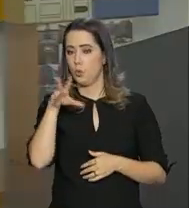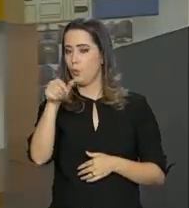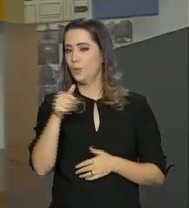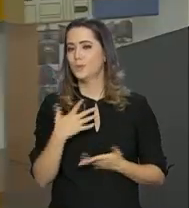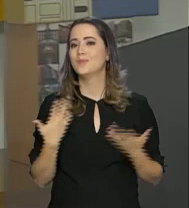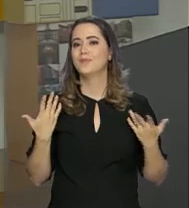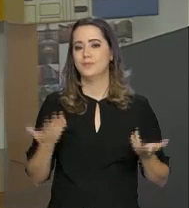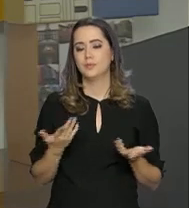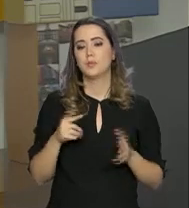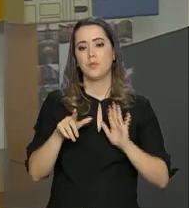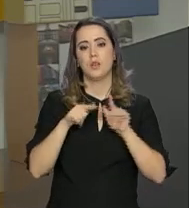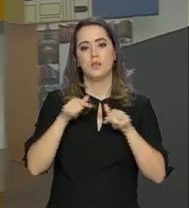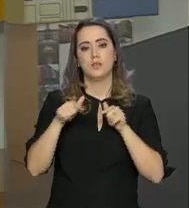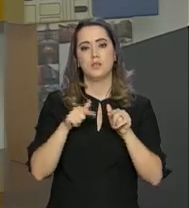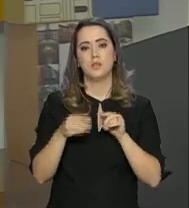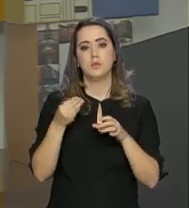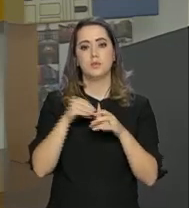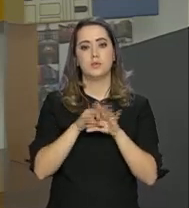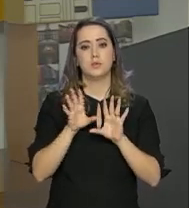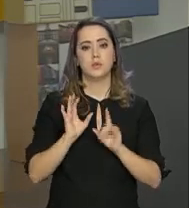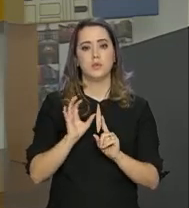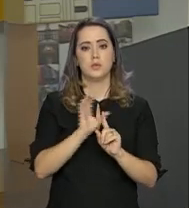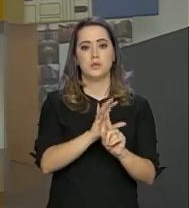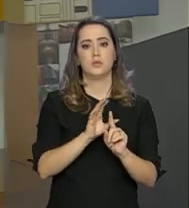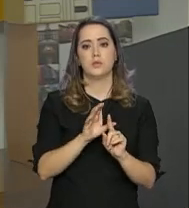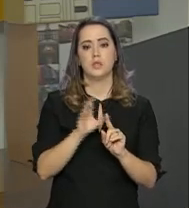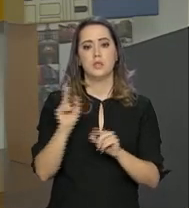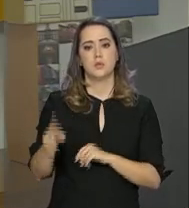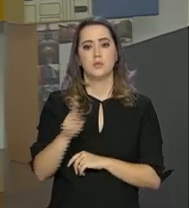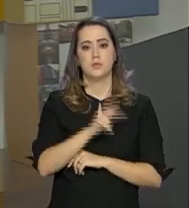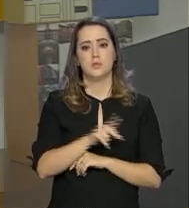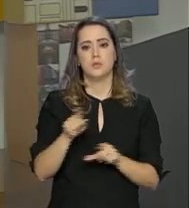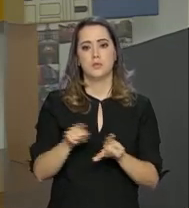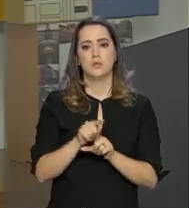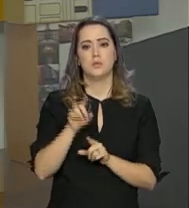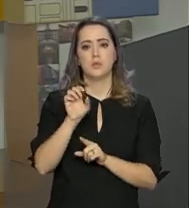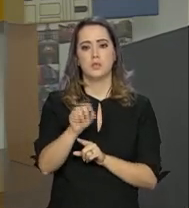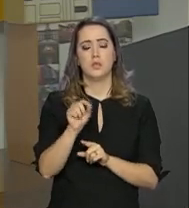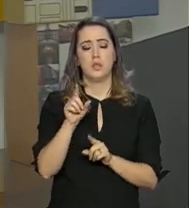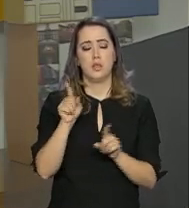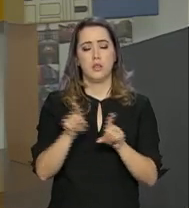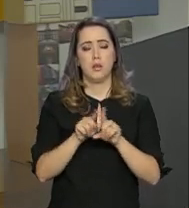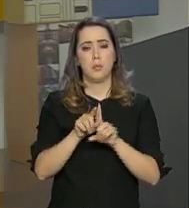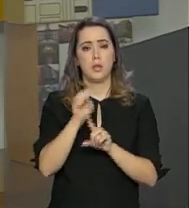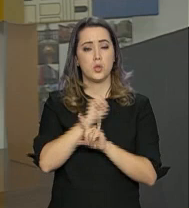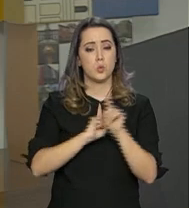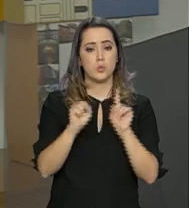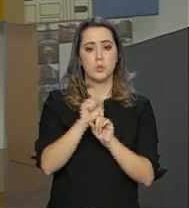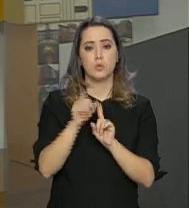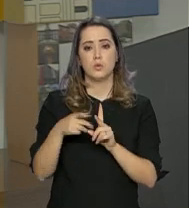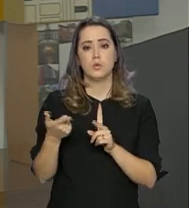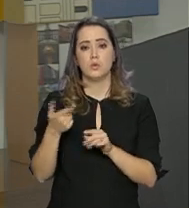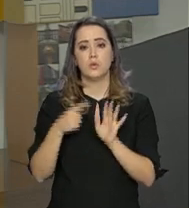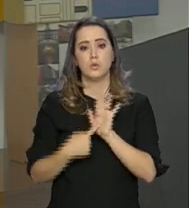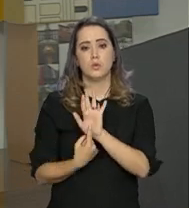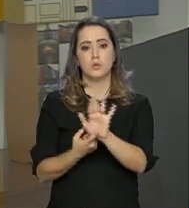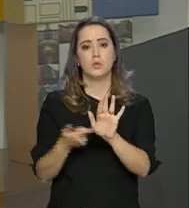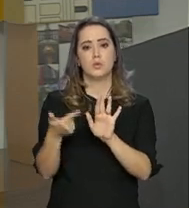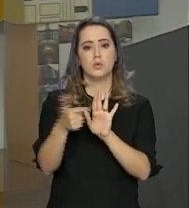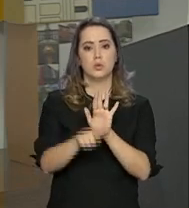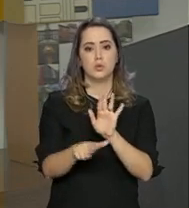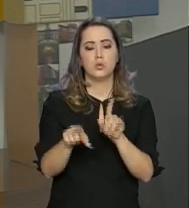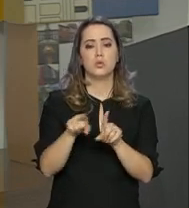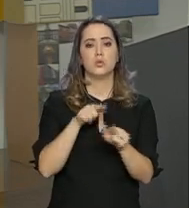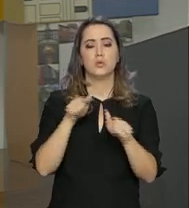iniciativas desse tipo, que têm também um impacto pedagógico, mas sobretudo um impacto social, que reforçam o papel da escola dentro da